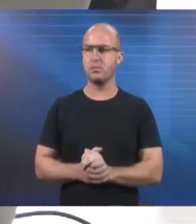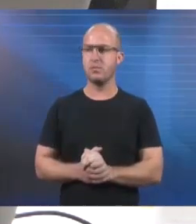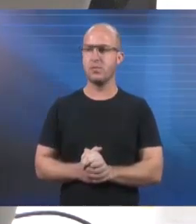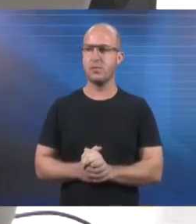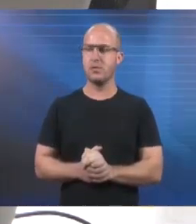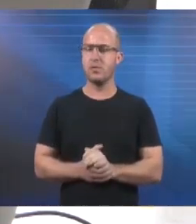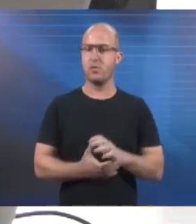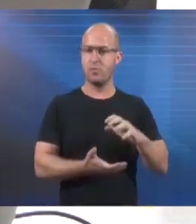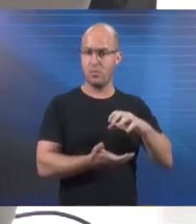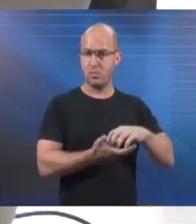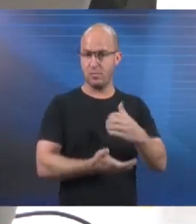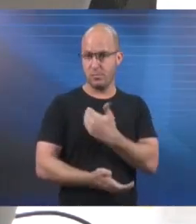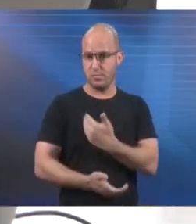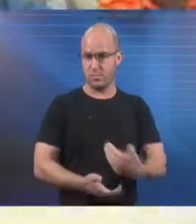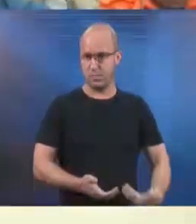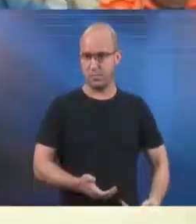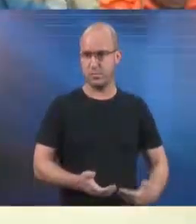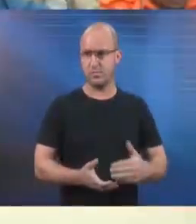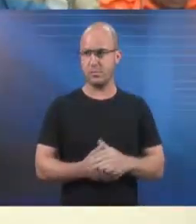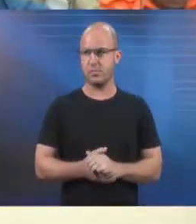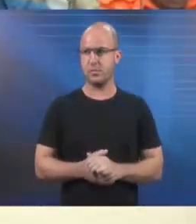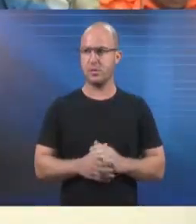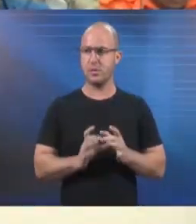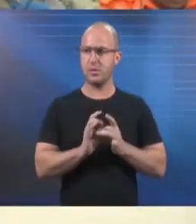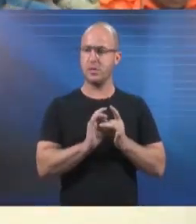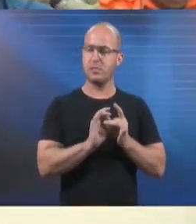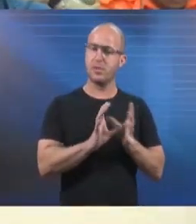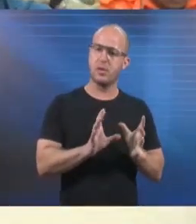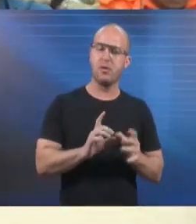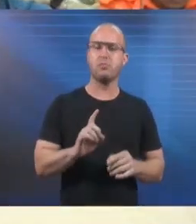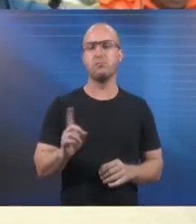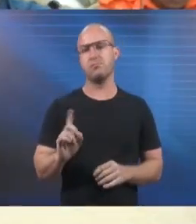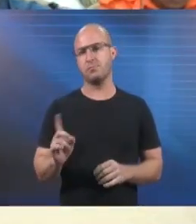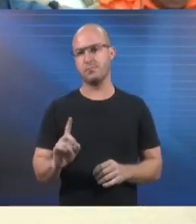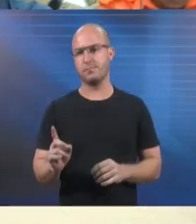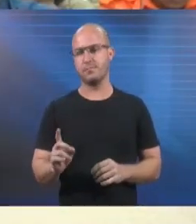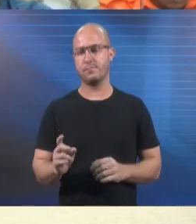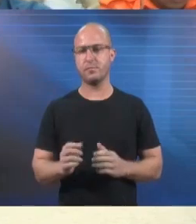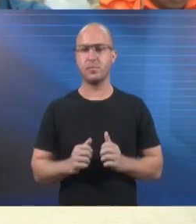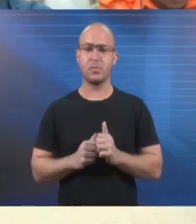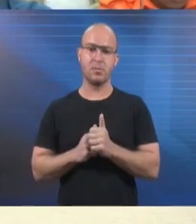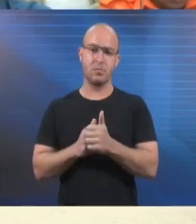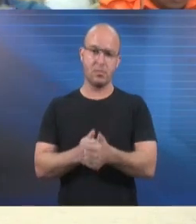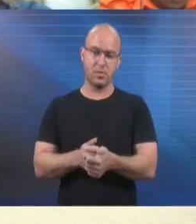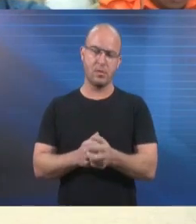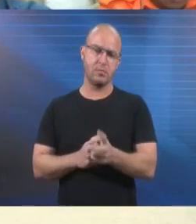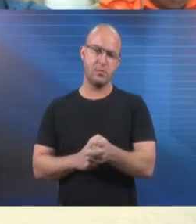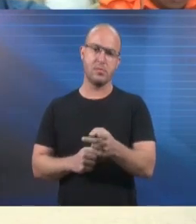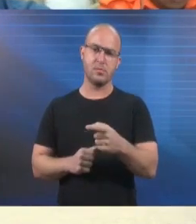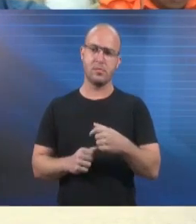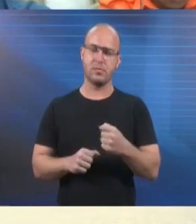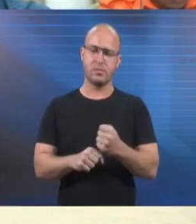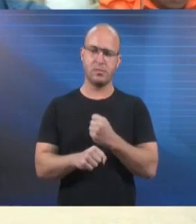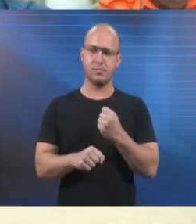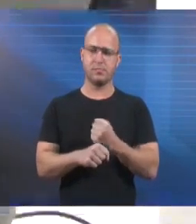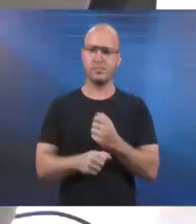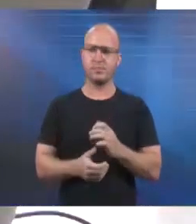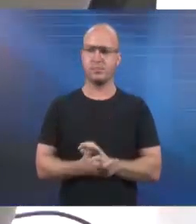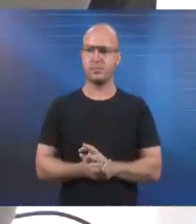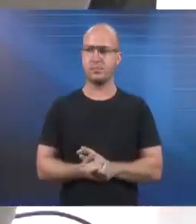órgão público autorizar ou não o seguimento de uma